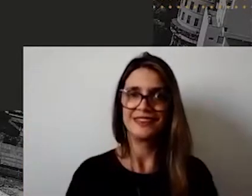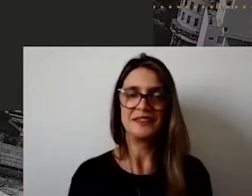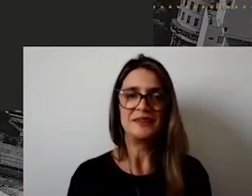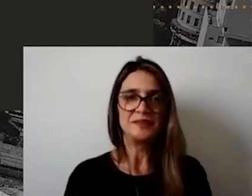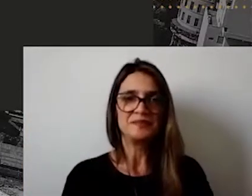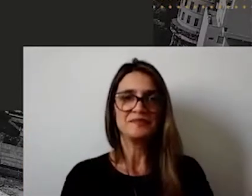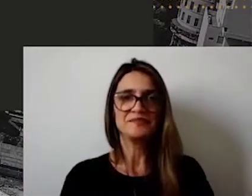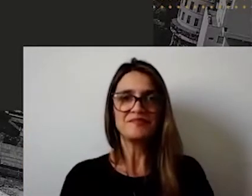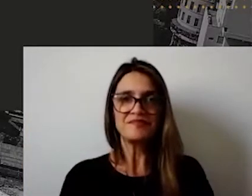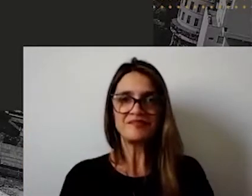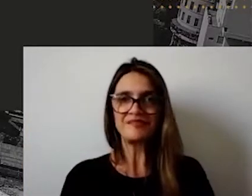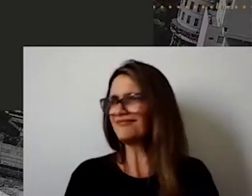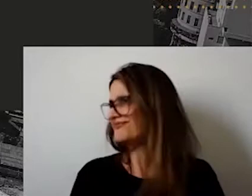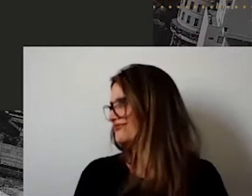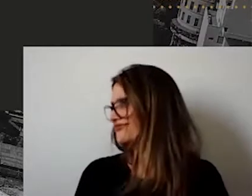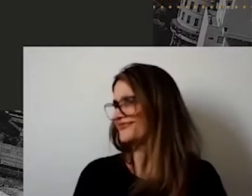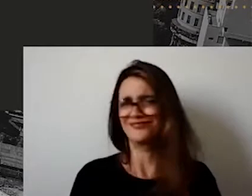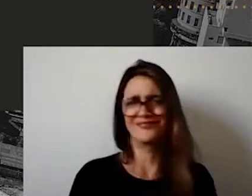rapidamente.